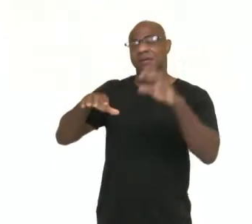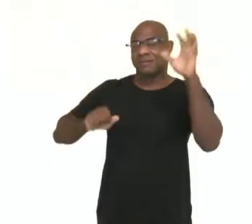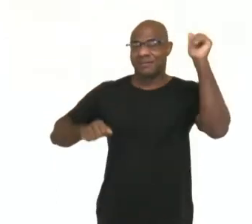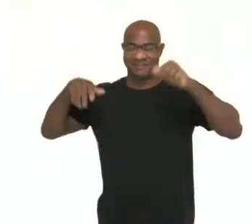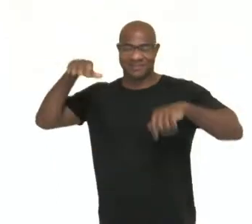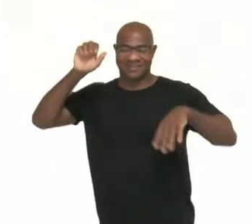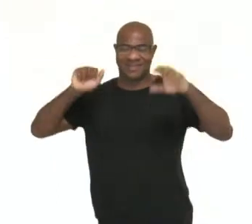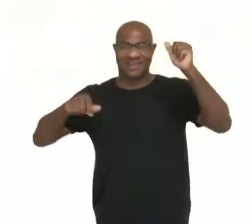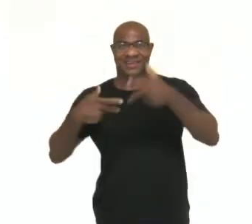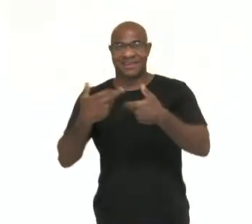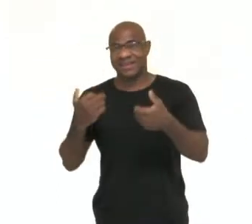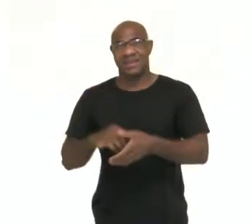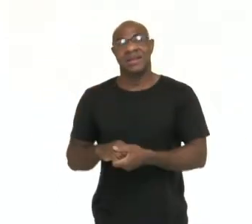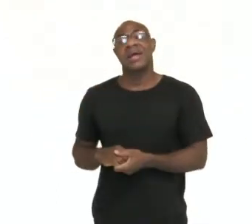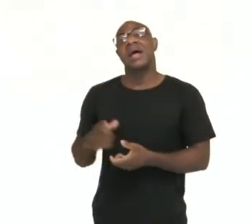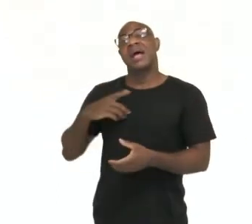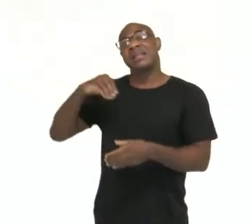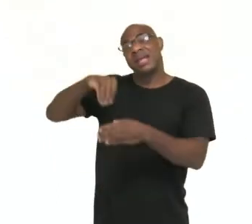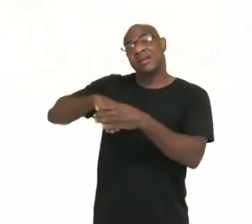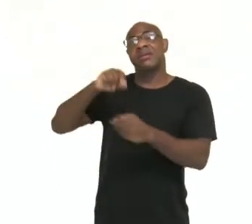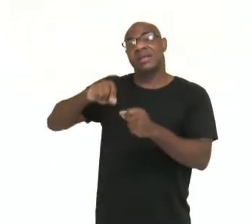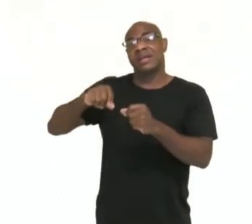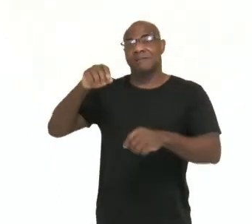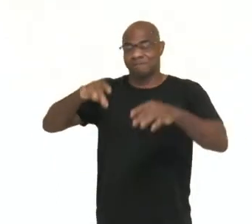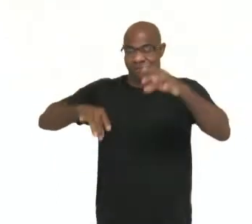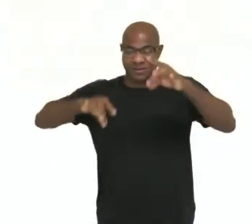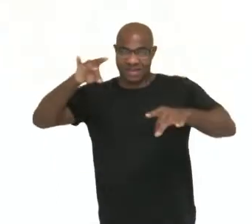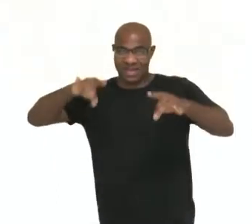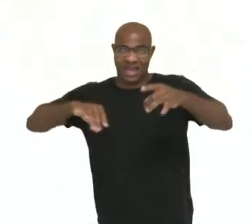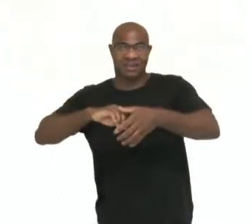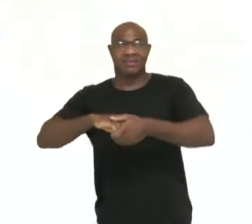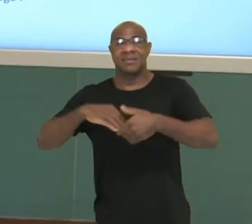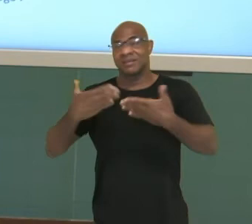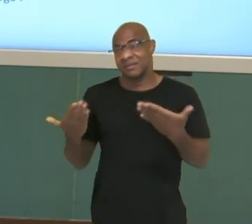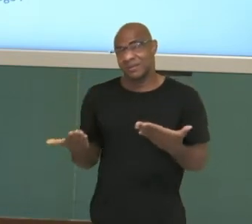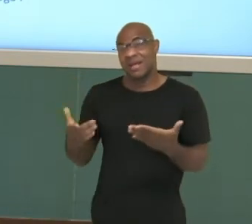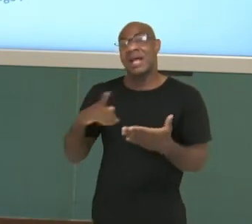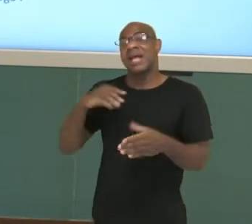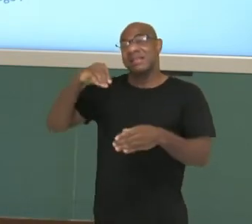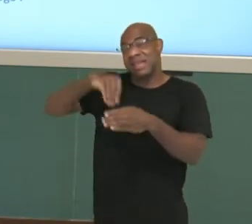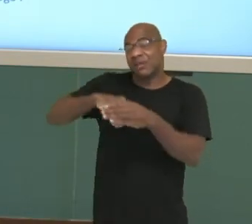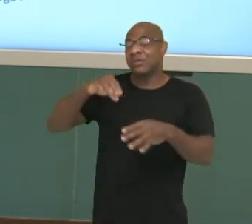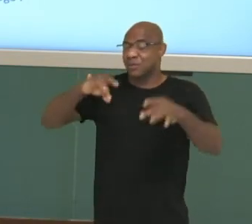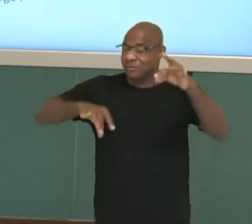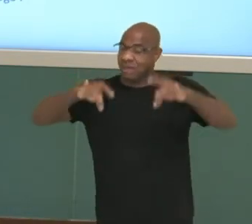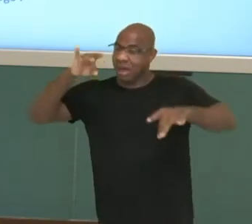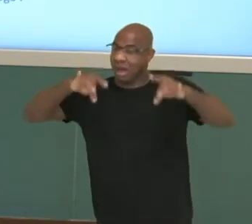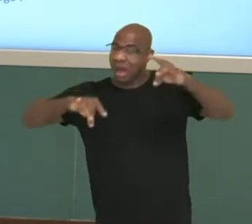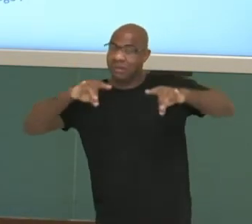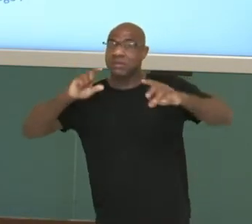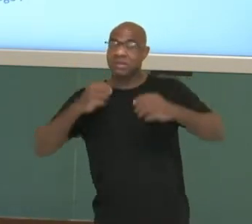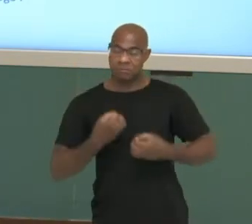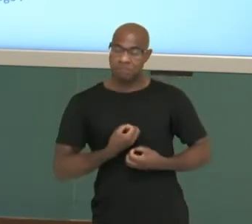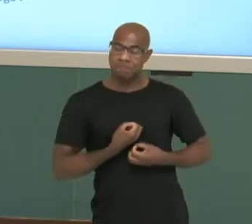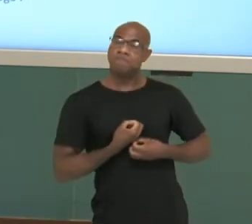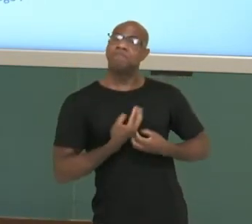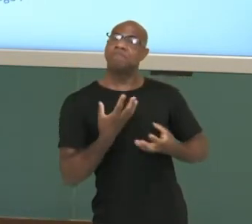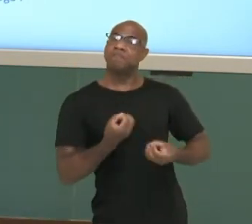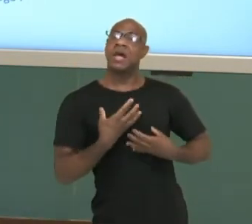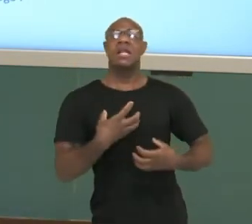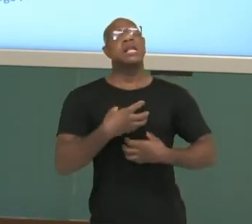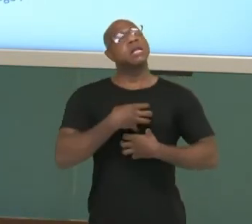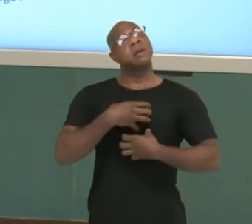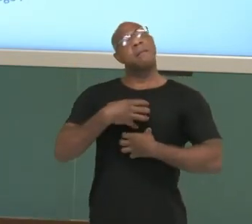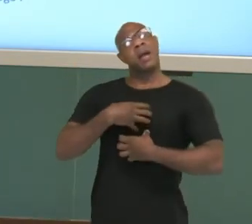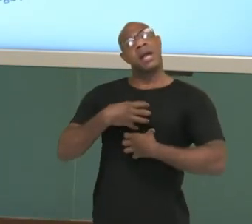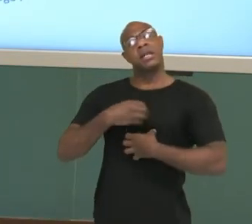contexto das artes cênicas, né, ou seja, dentro do teatro, que ele expressa, né, os